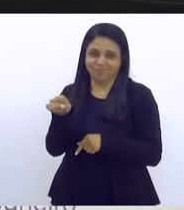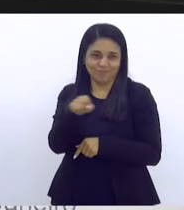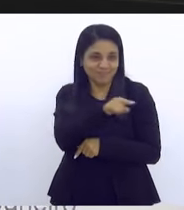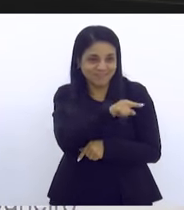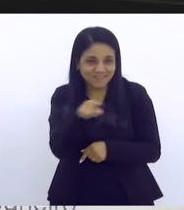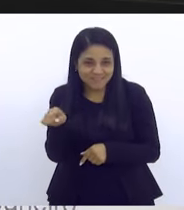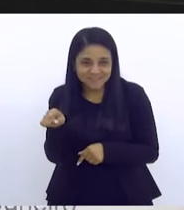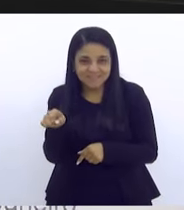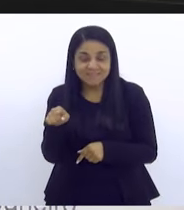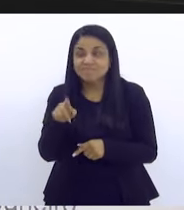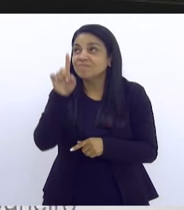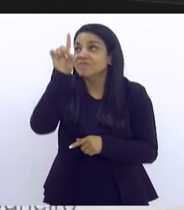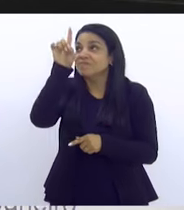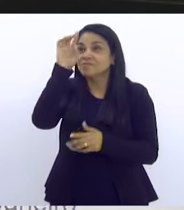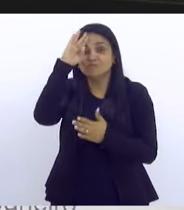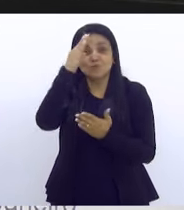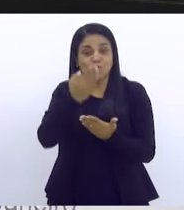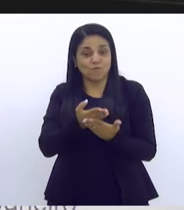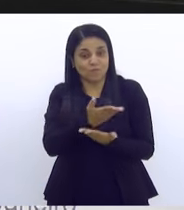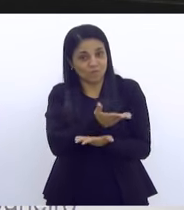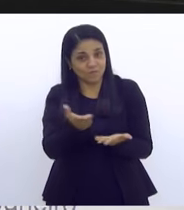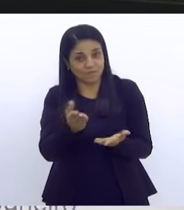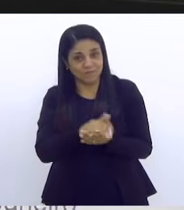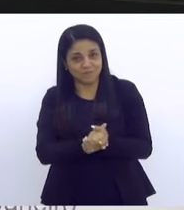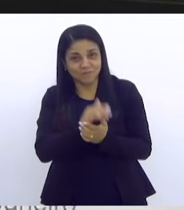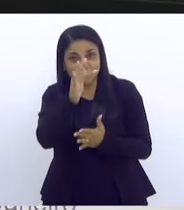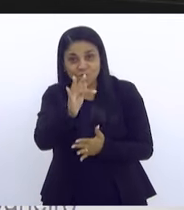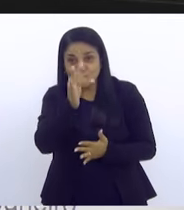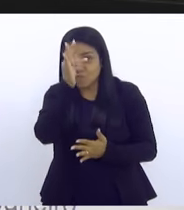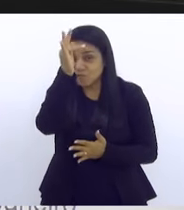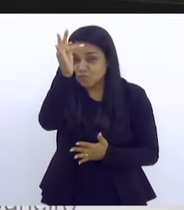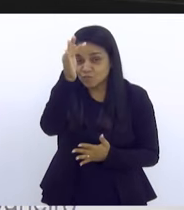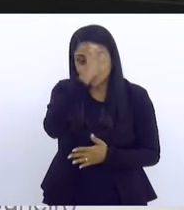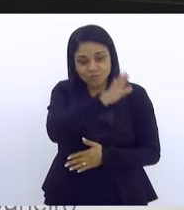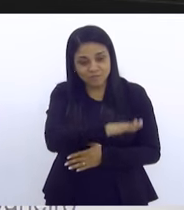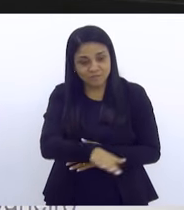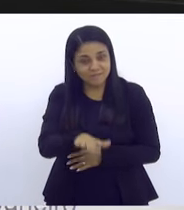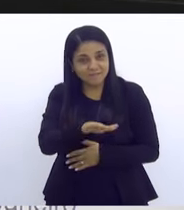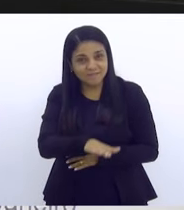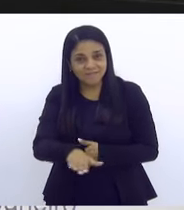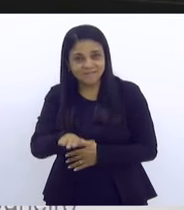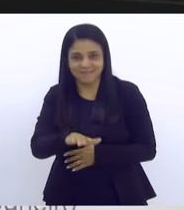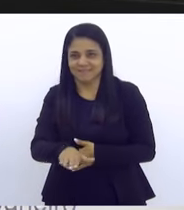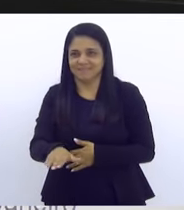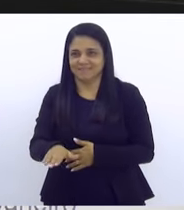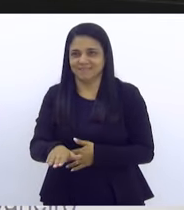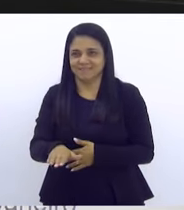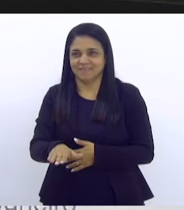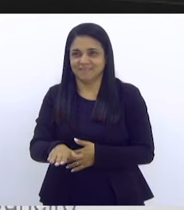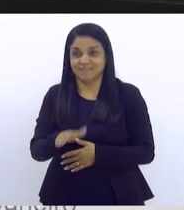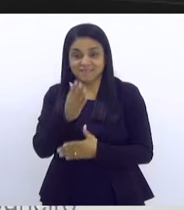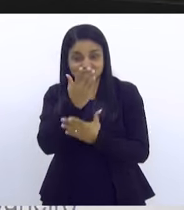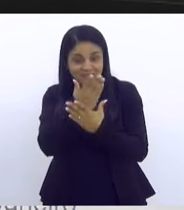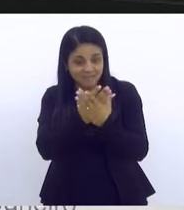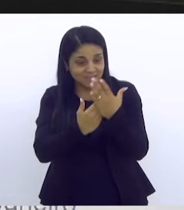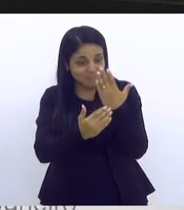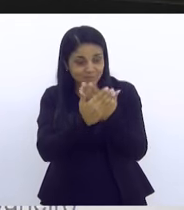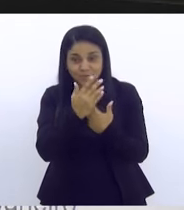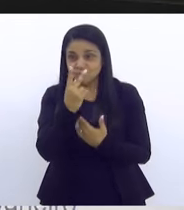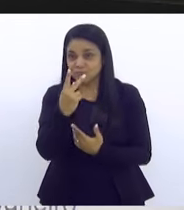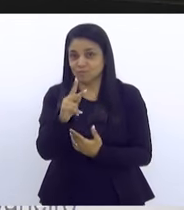Olha o que Deus confiou. O futuro dessas crianças está na mão de